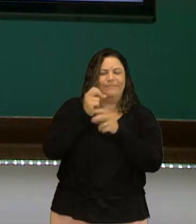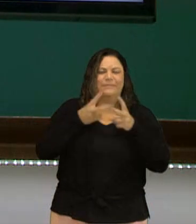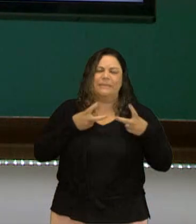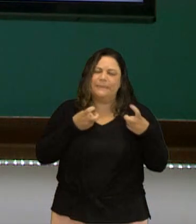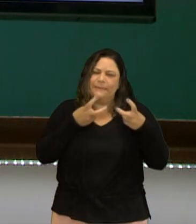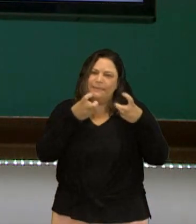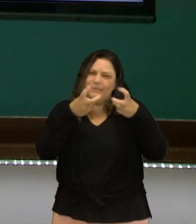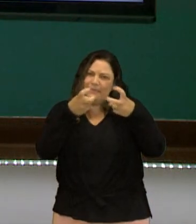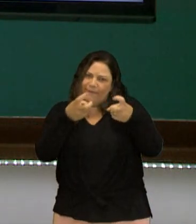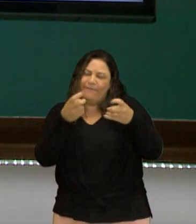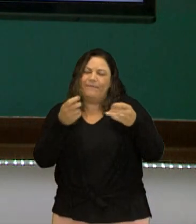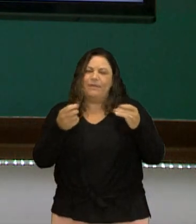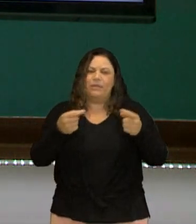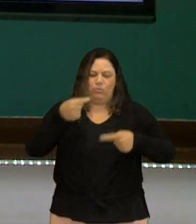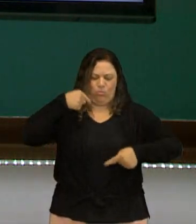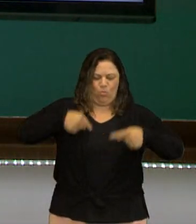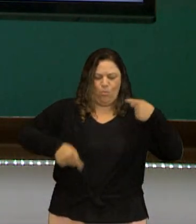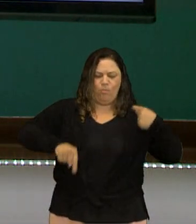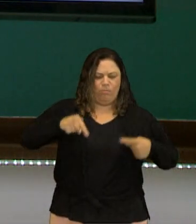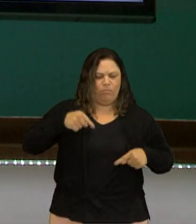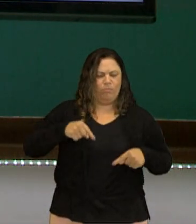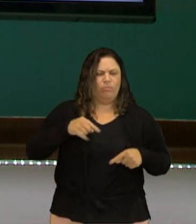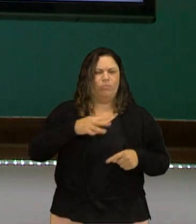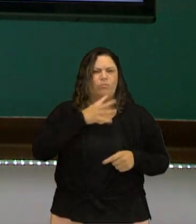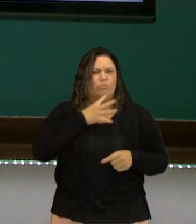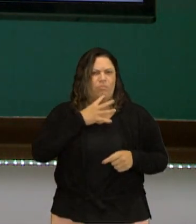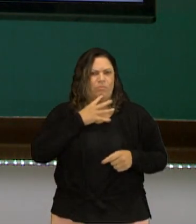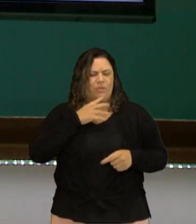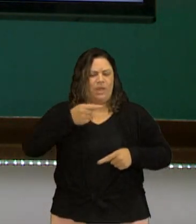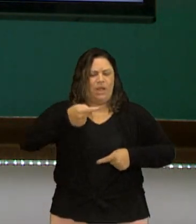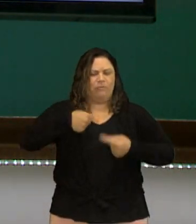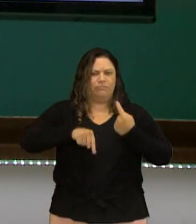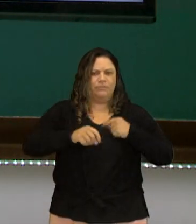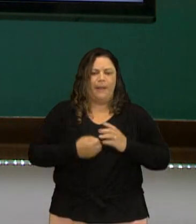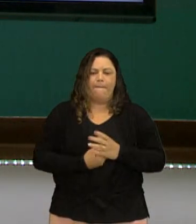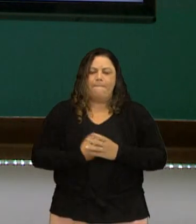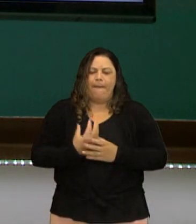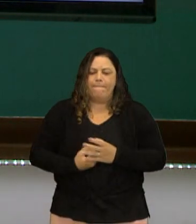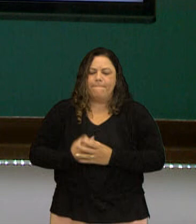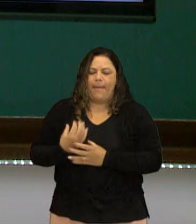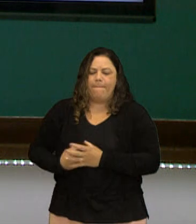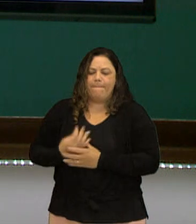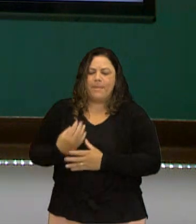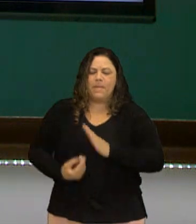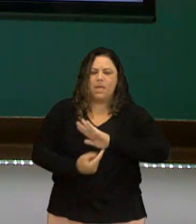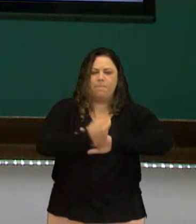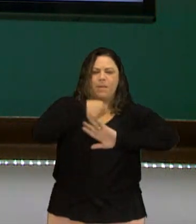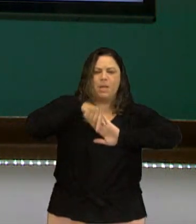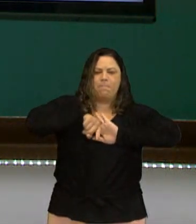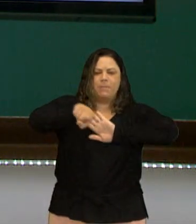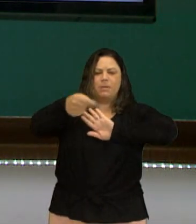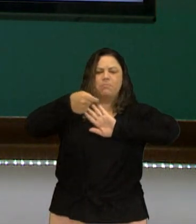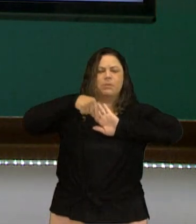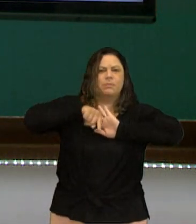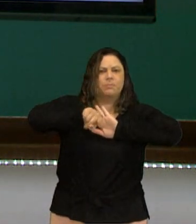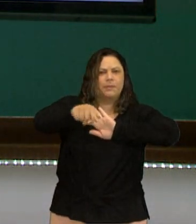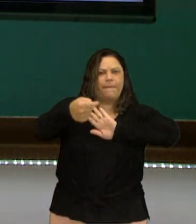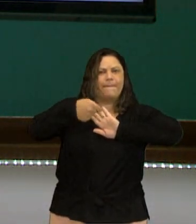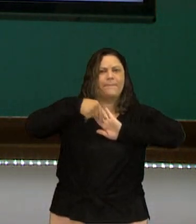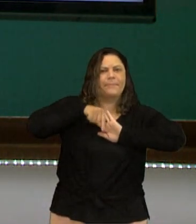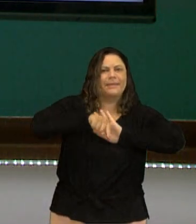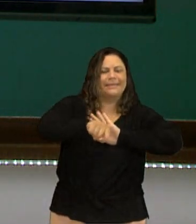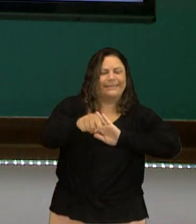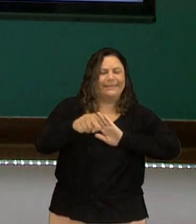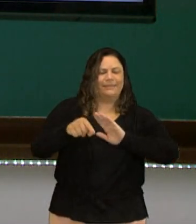reconhece e começa a produzir os anticorpos para evitar aqueles organismos. E quando nós